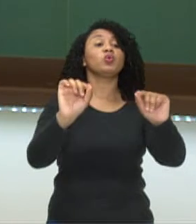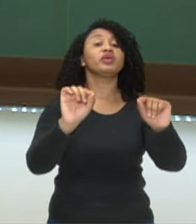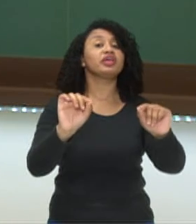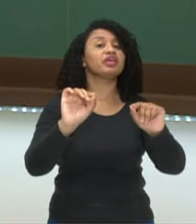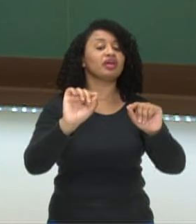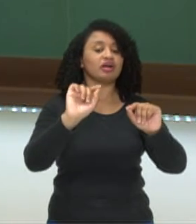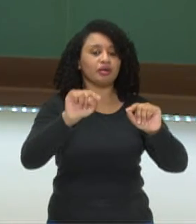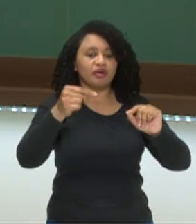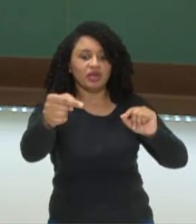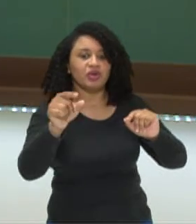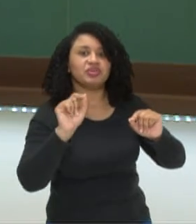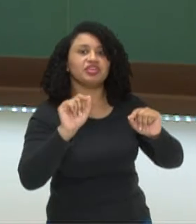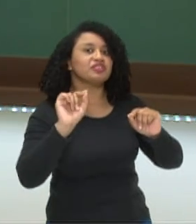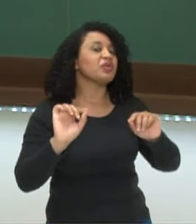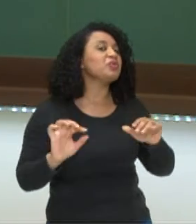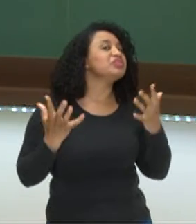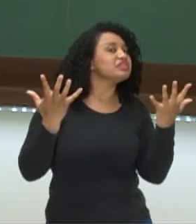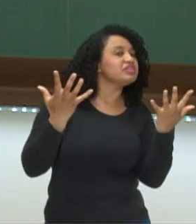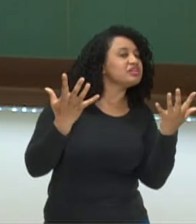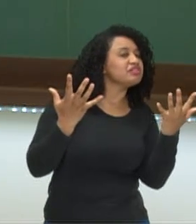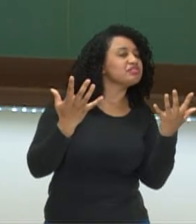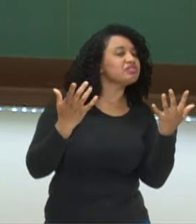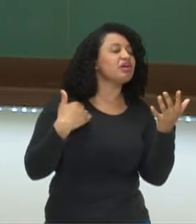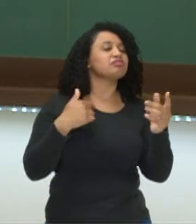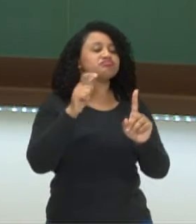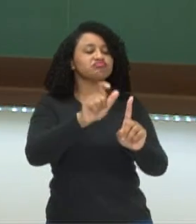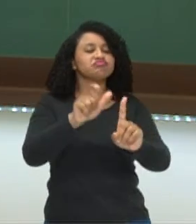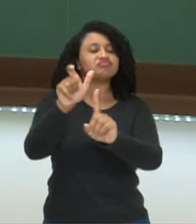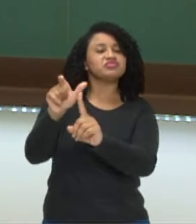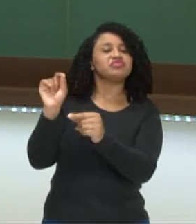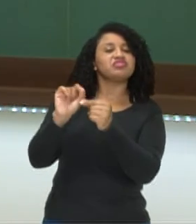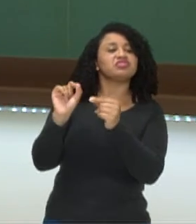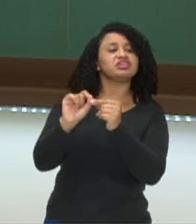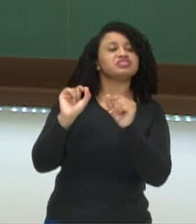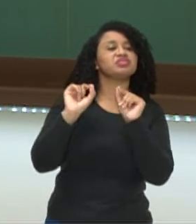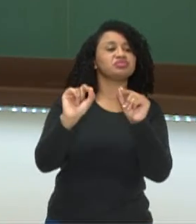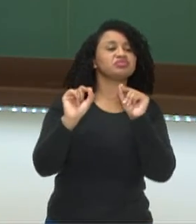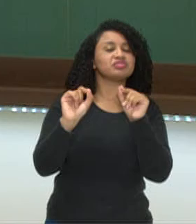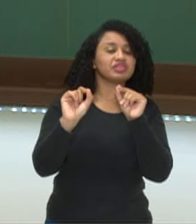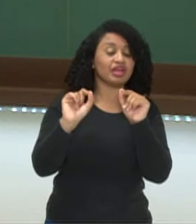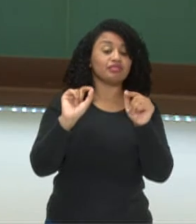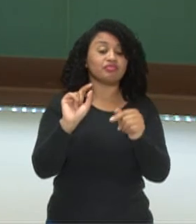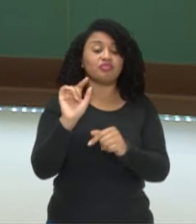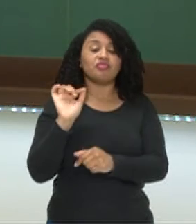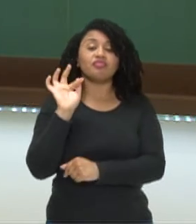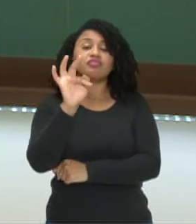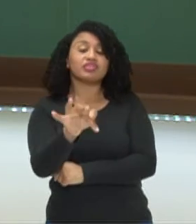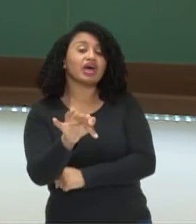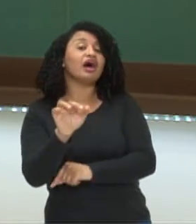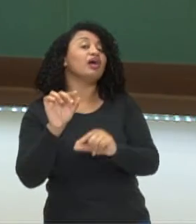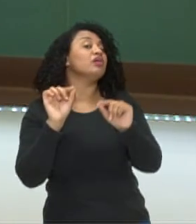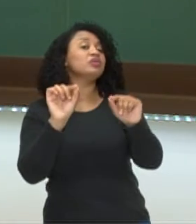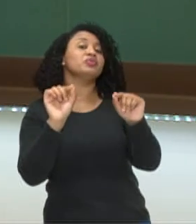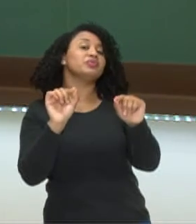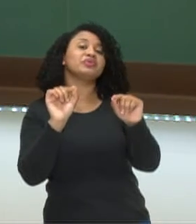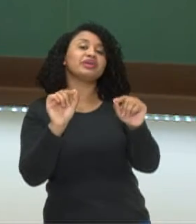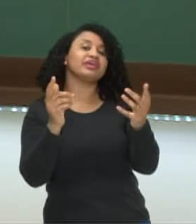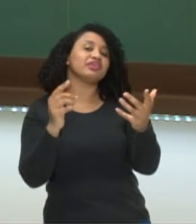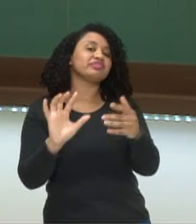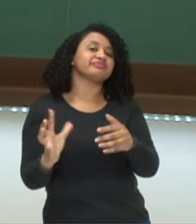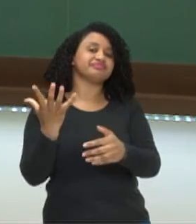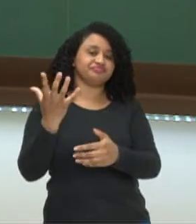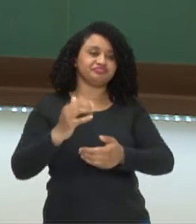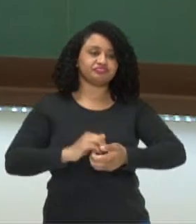vai acontecer dali? Qual vai ser a conduta dos personagens? Qual será o desfecho, a conclusão daquilo?